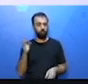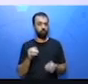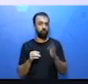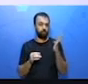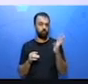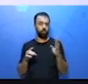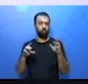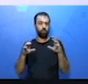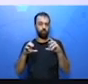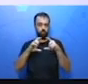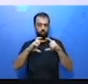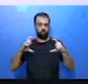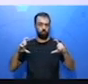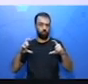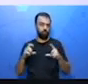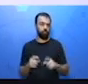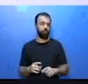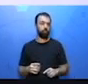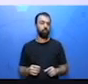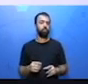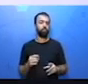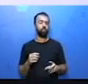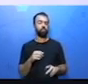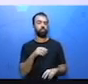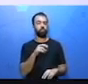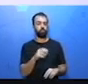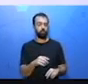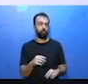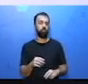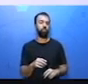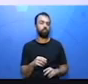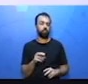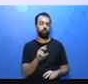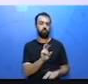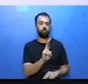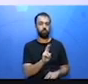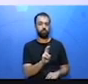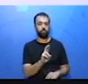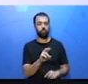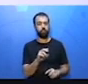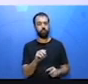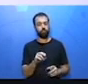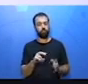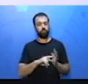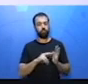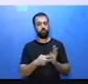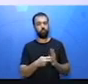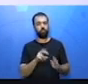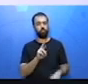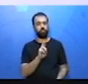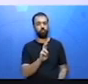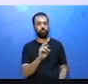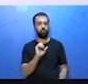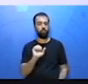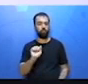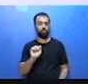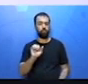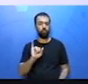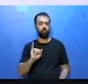ele dá o tamanho do diâmetro. Então, para eu saber o valor do raio, é só eu dividir o diâmetro por